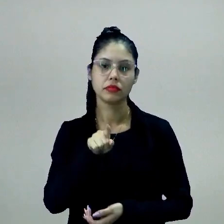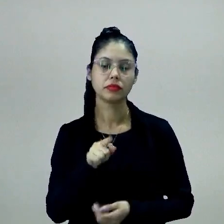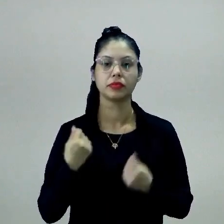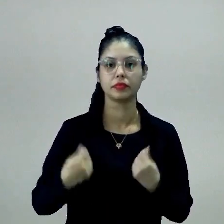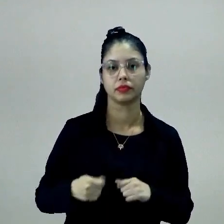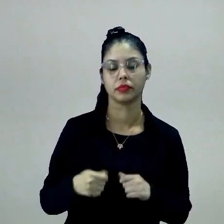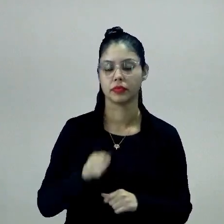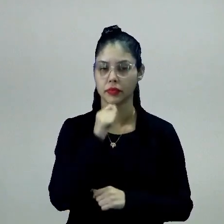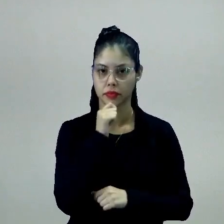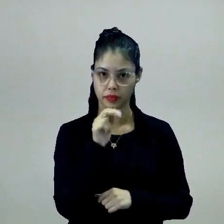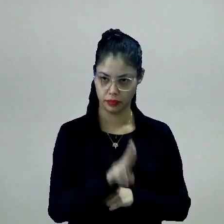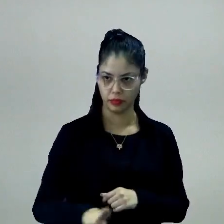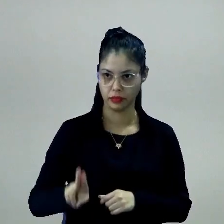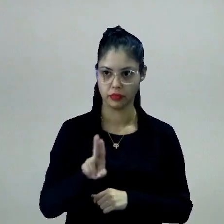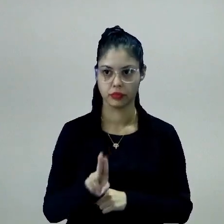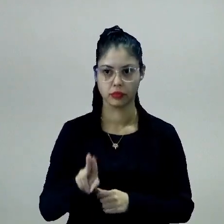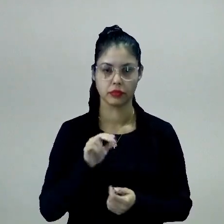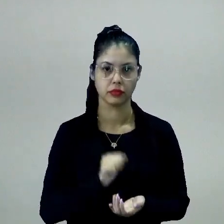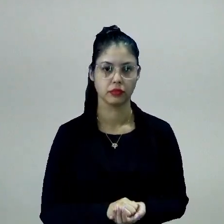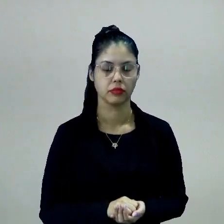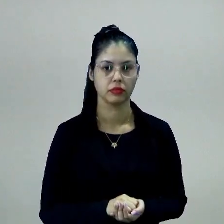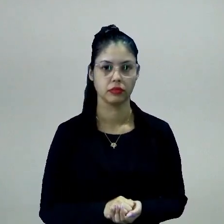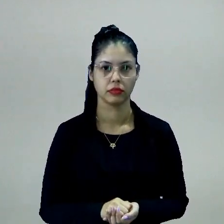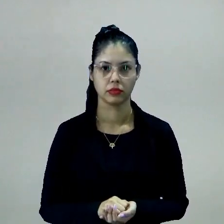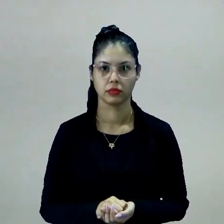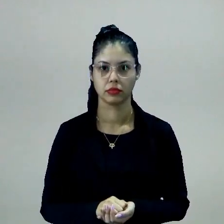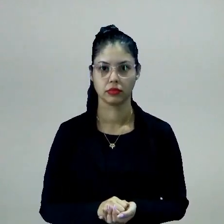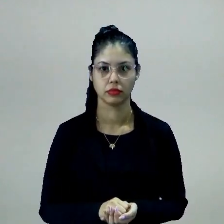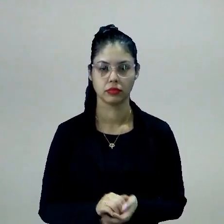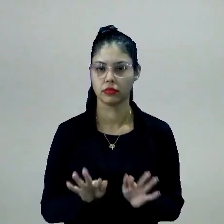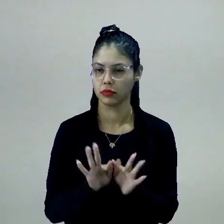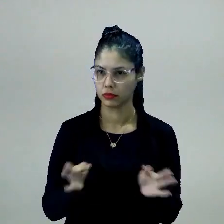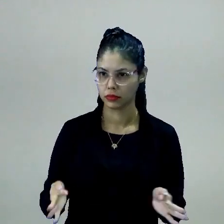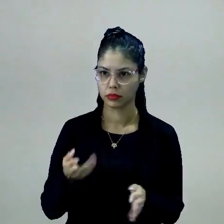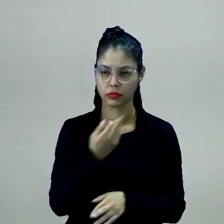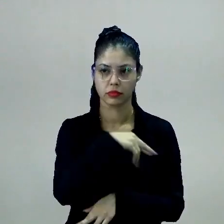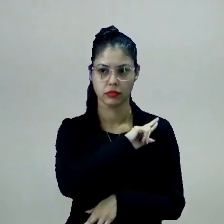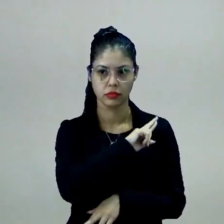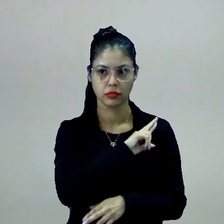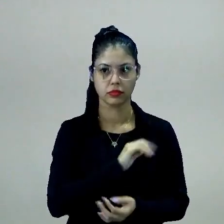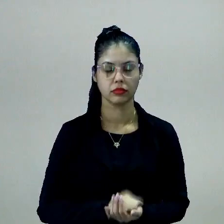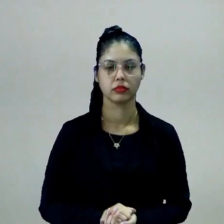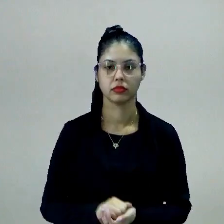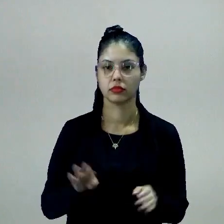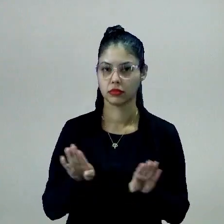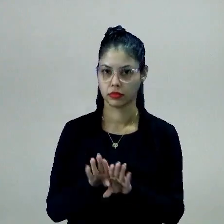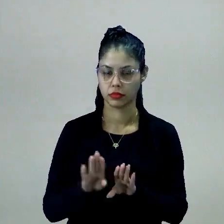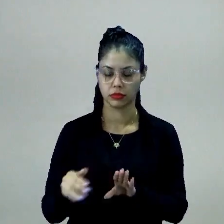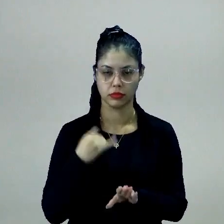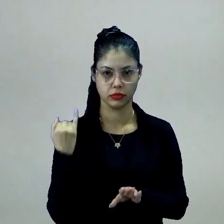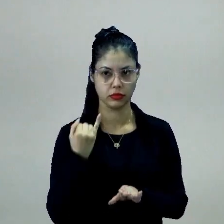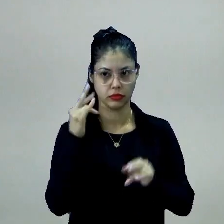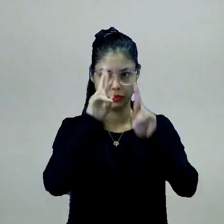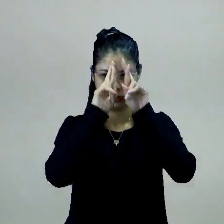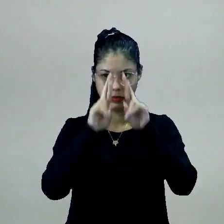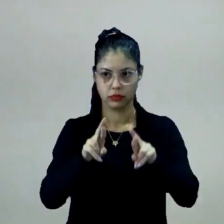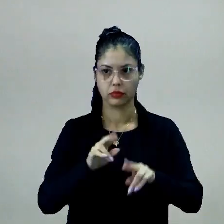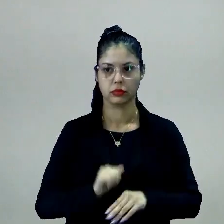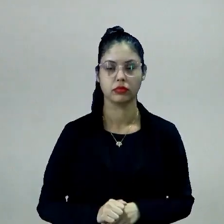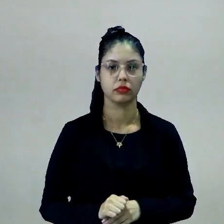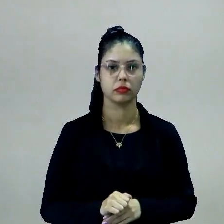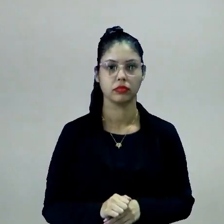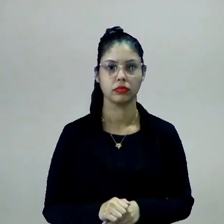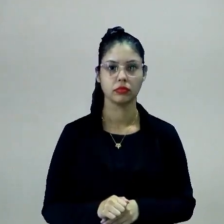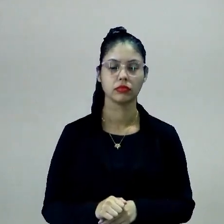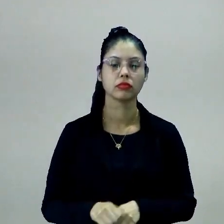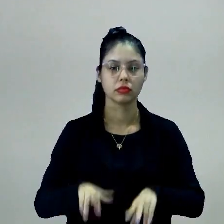vocês precisarão aí utilizar, né, de maneira sempre responsável e principalmente respeitosa, né, sem